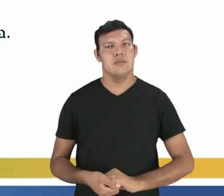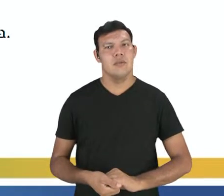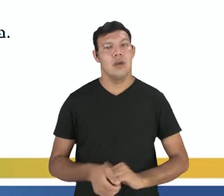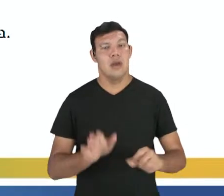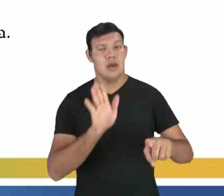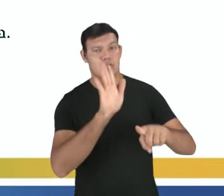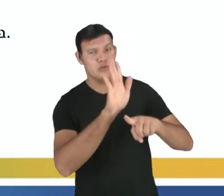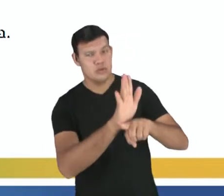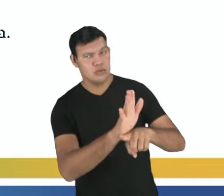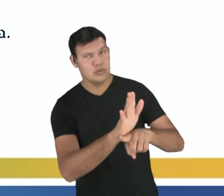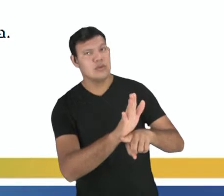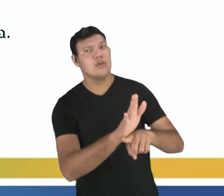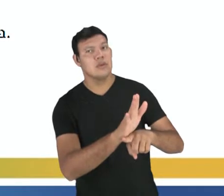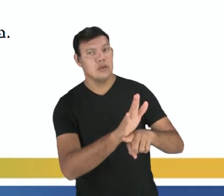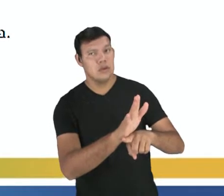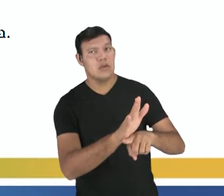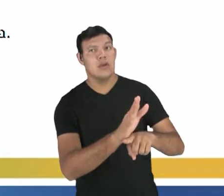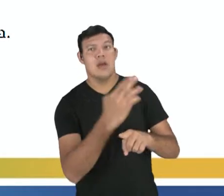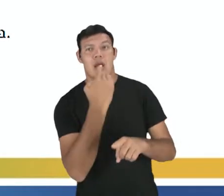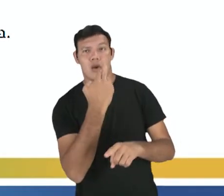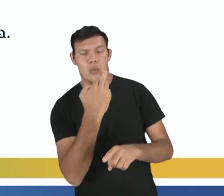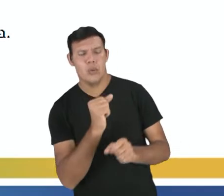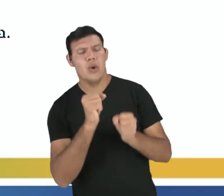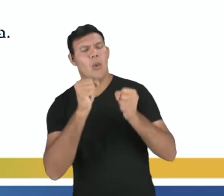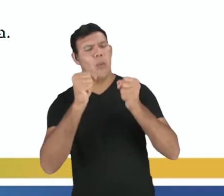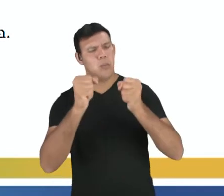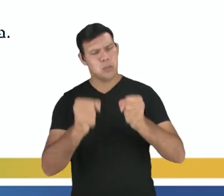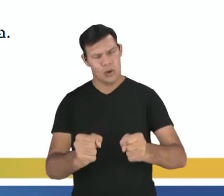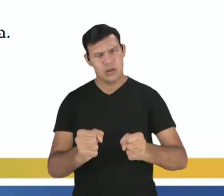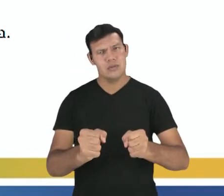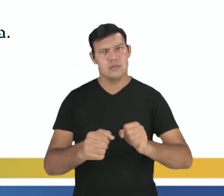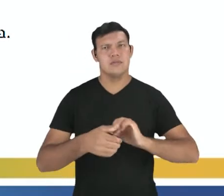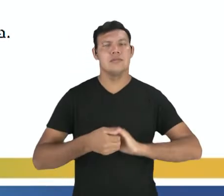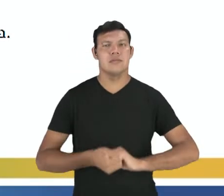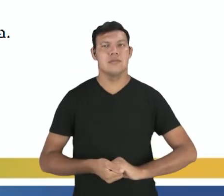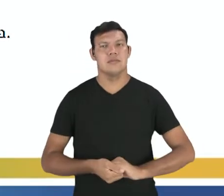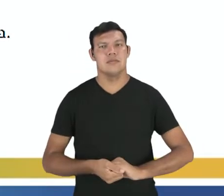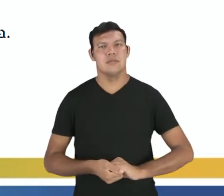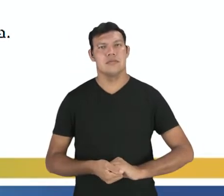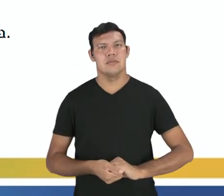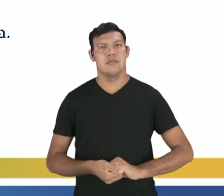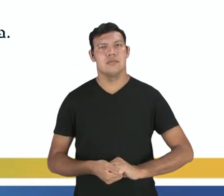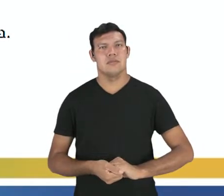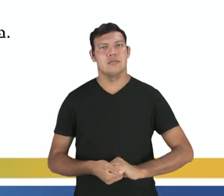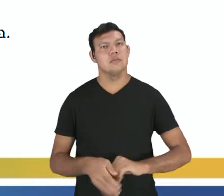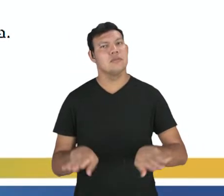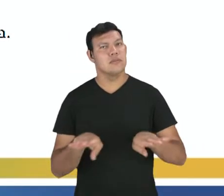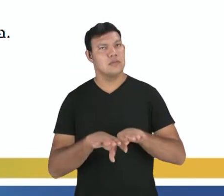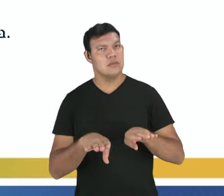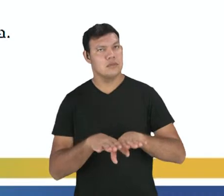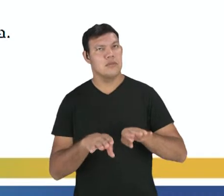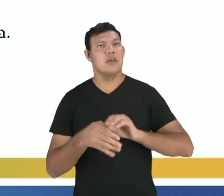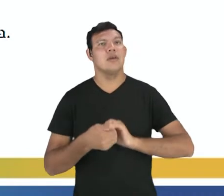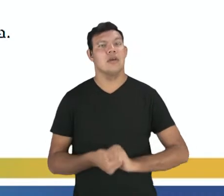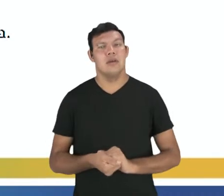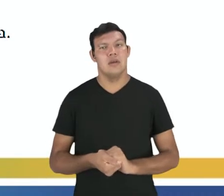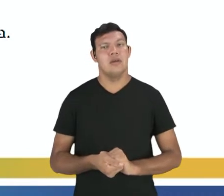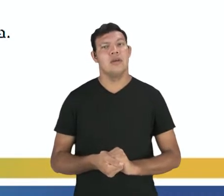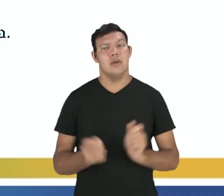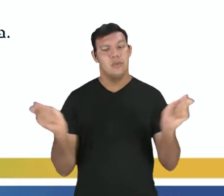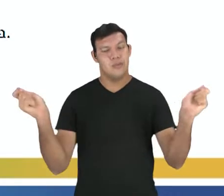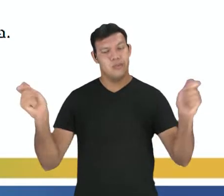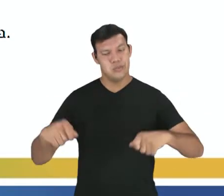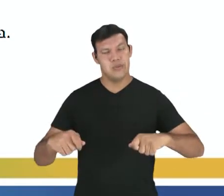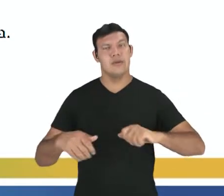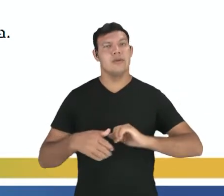você com inglês. Estou sugerindo. Eu poderia. Também pode indicar possibilidade,